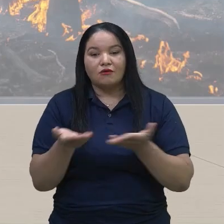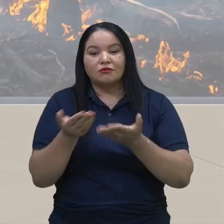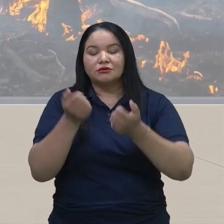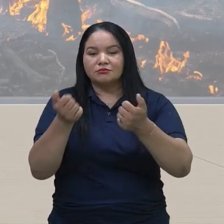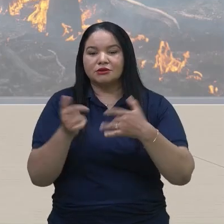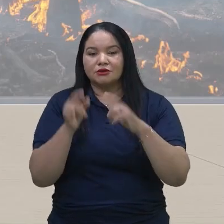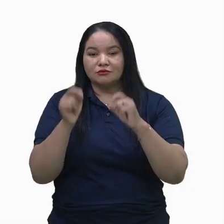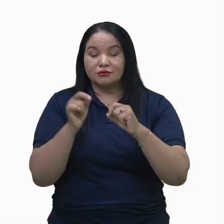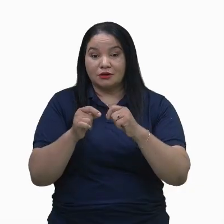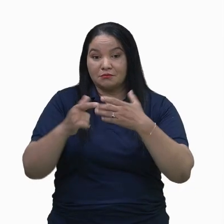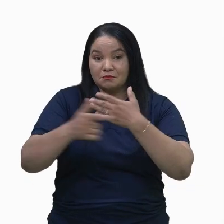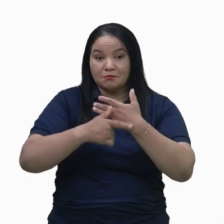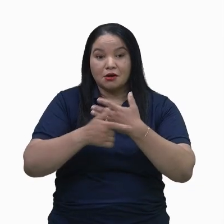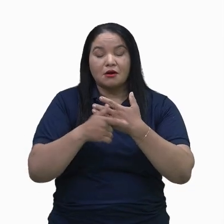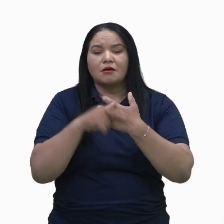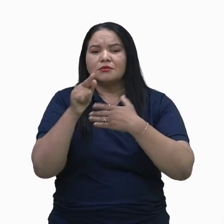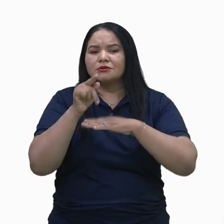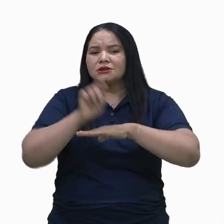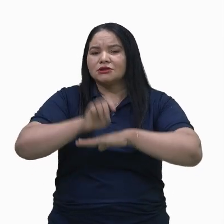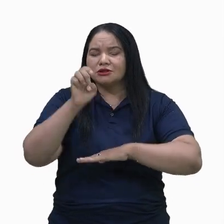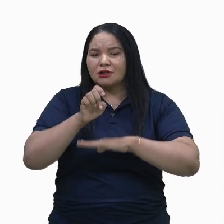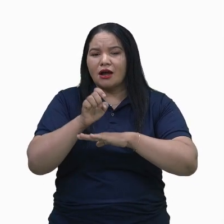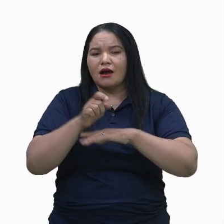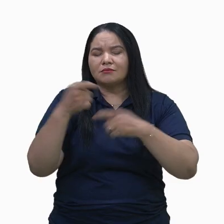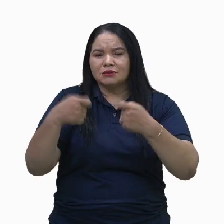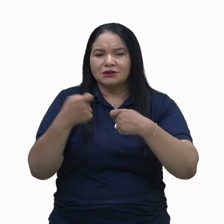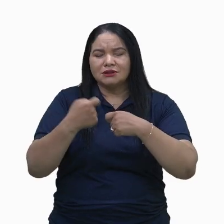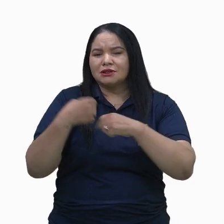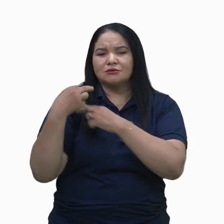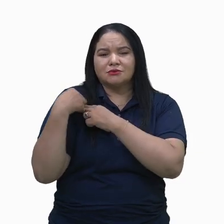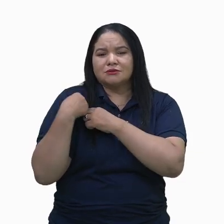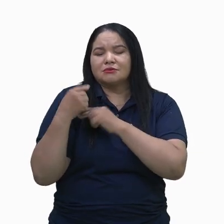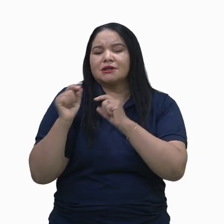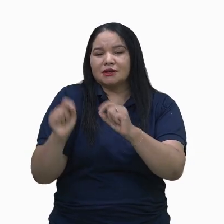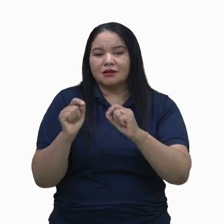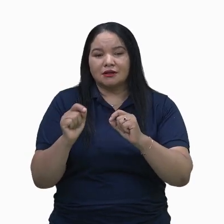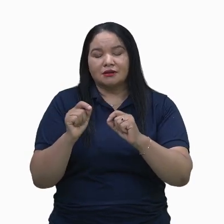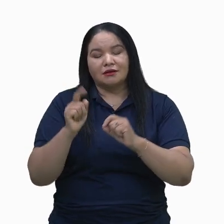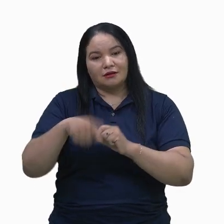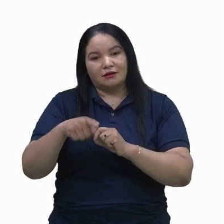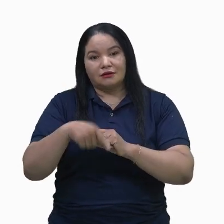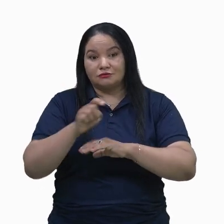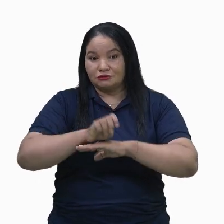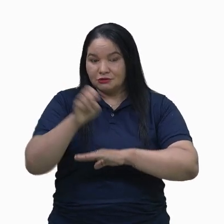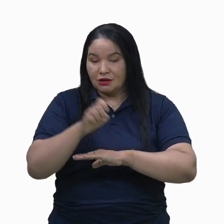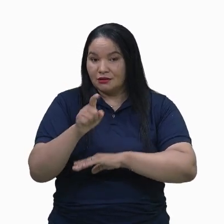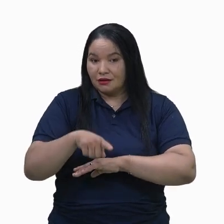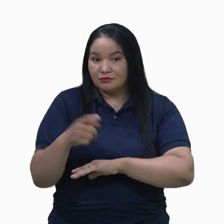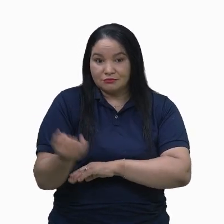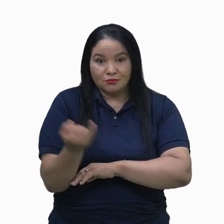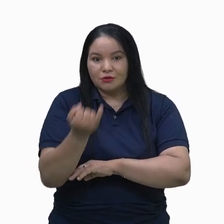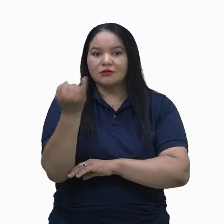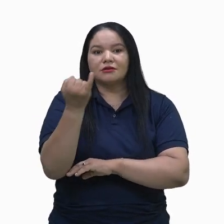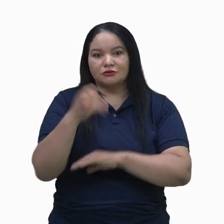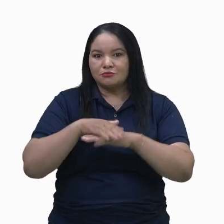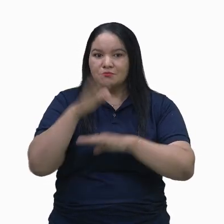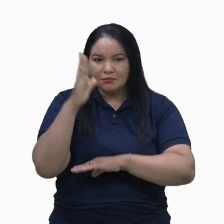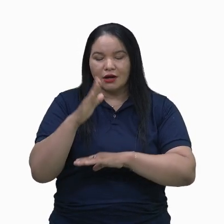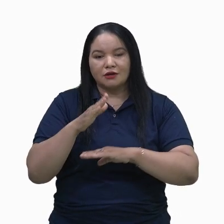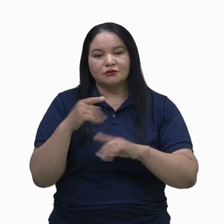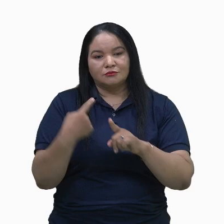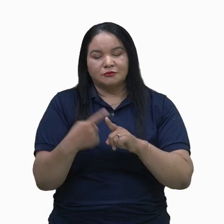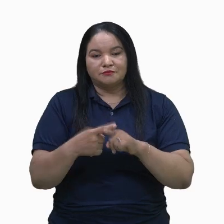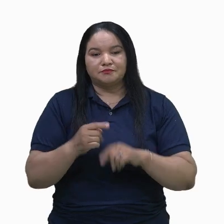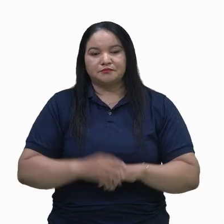o papel do Estado. Quem deve cuidar de tudo isso, afinal de contas, né? O Estado tem um papel fundamental, né? Sendo